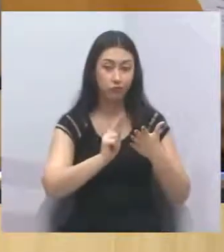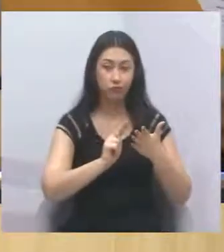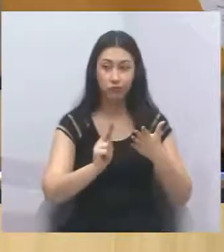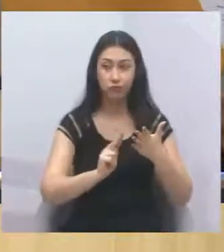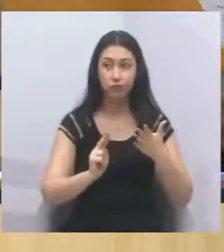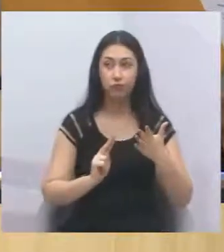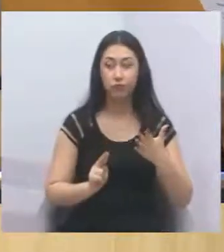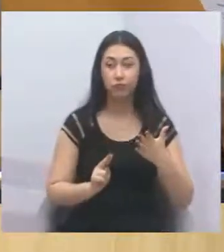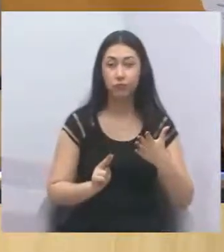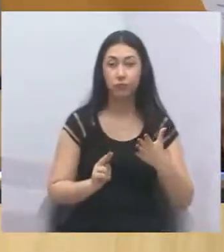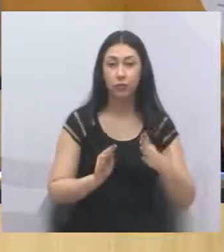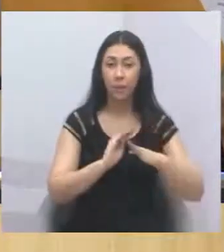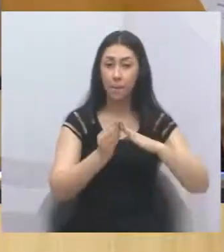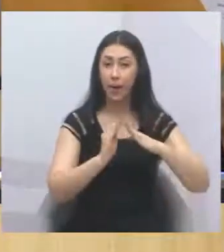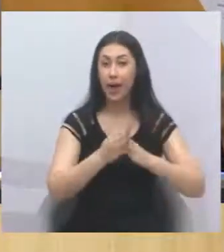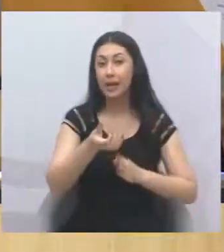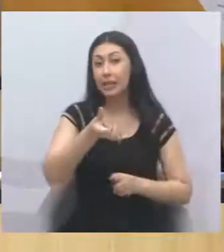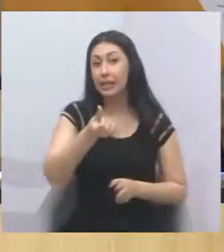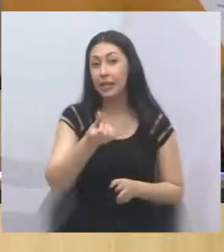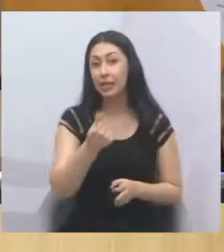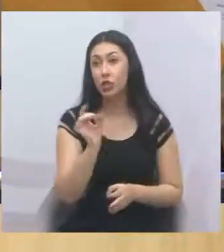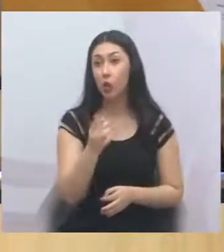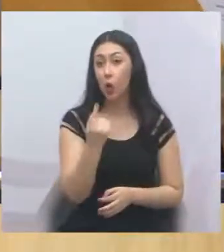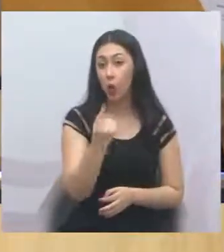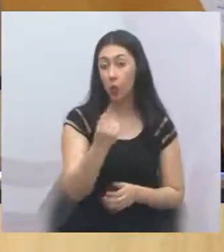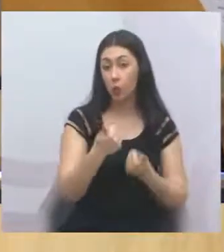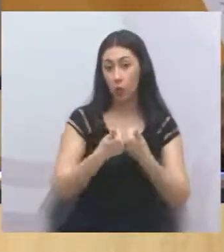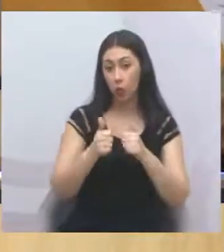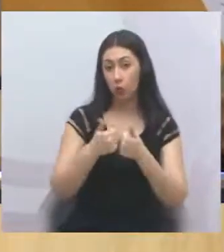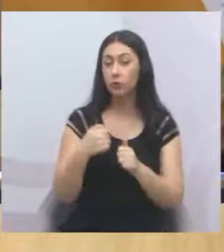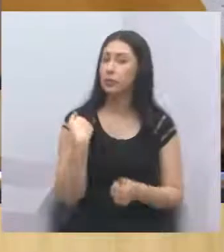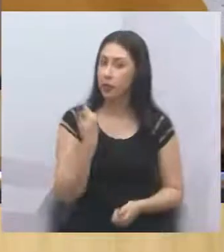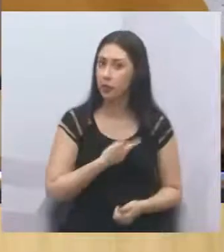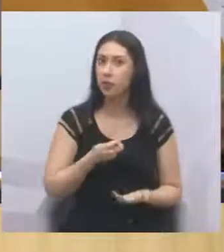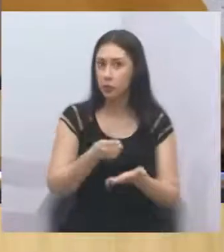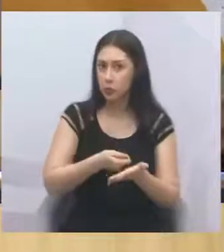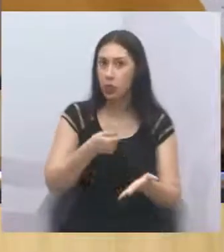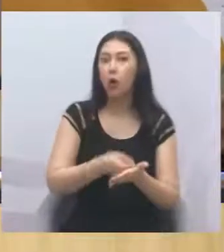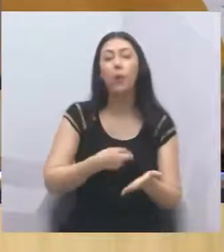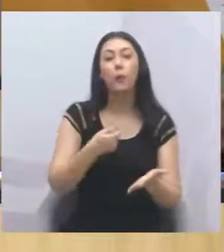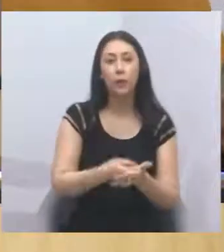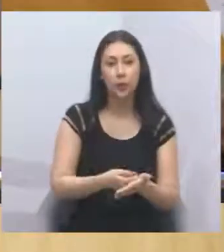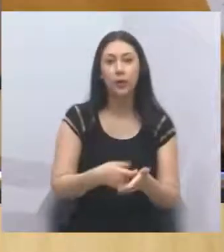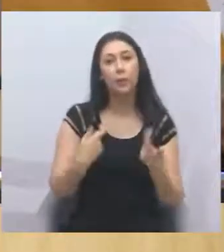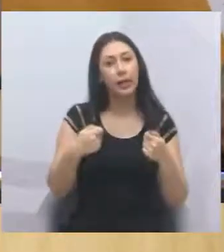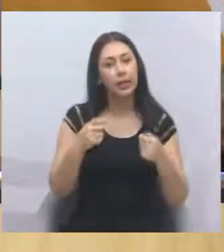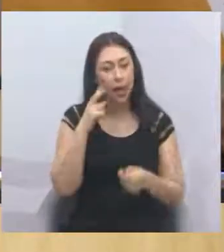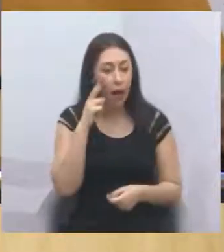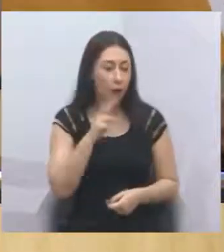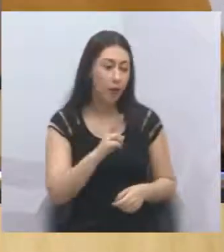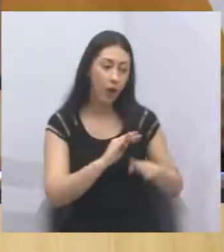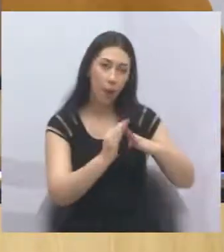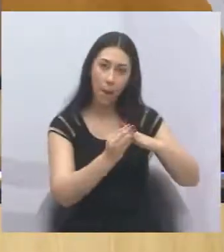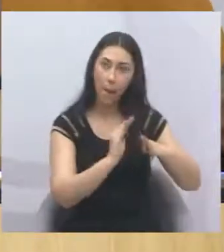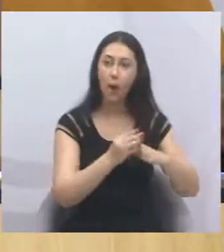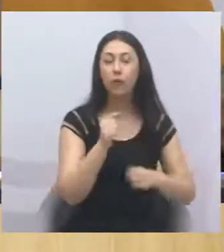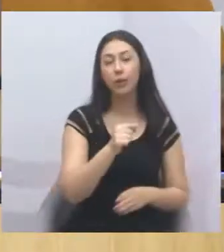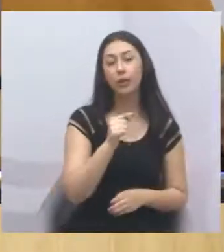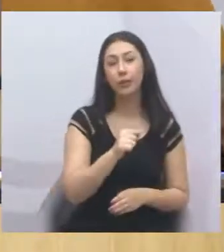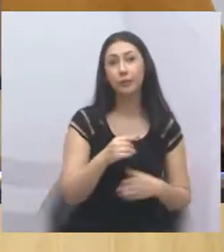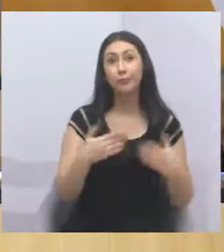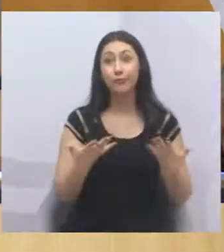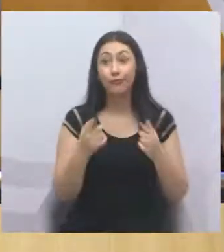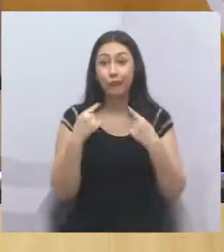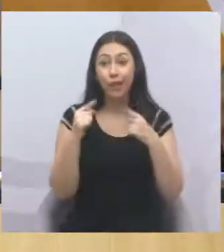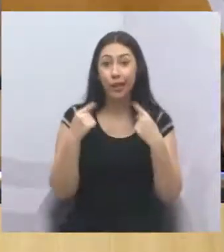Liberdade. São 6 bairros que só tem um ônibus e nós estamos cobrando diariamente que olhe para a população daquela região. Aí diz o